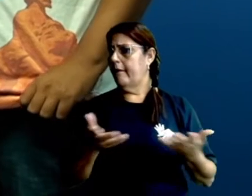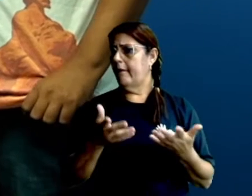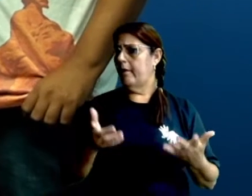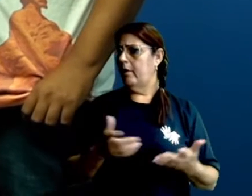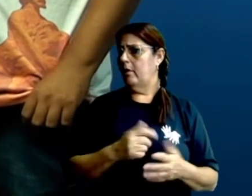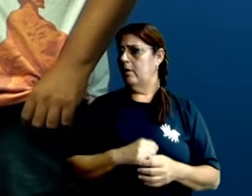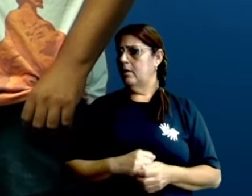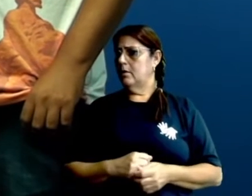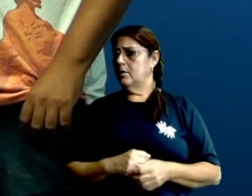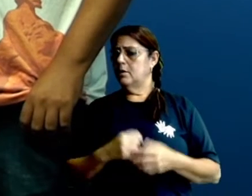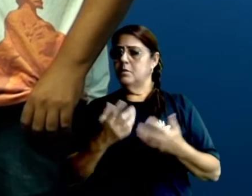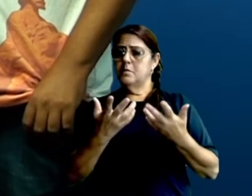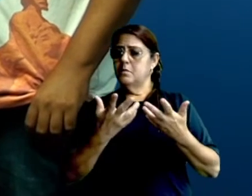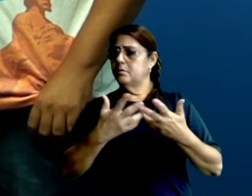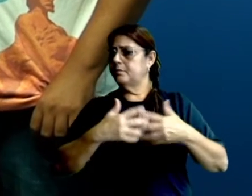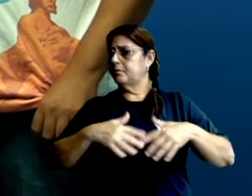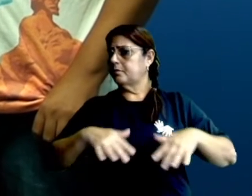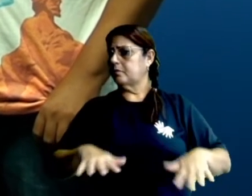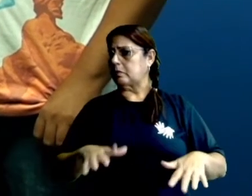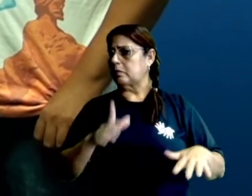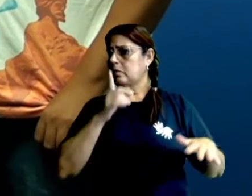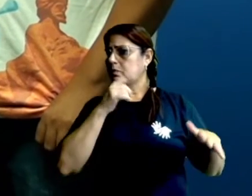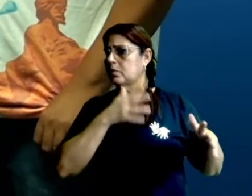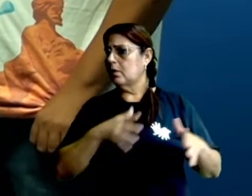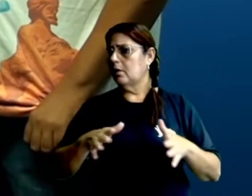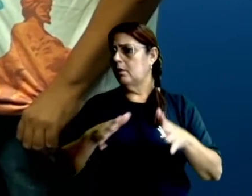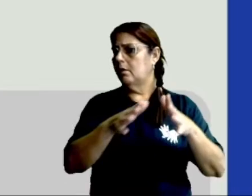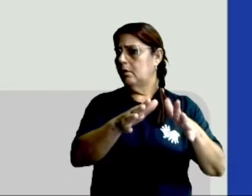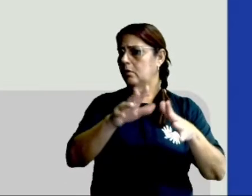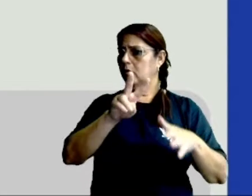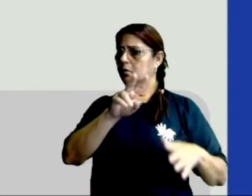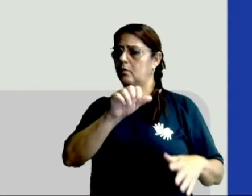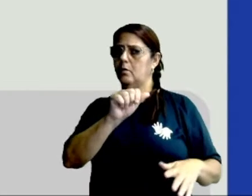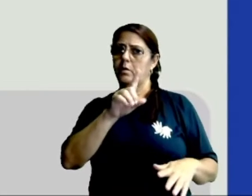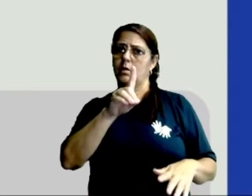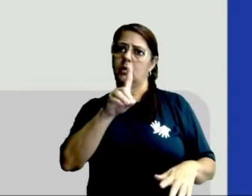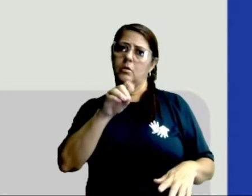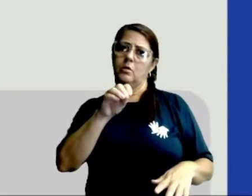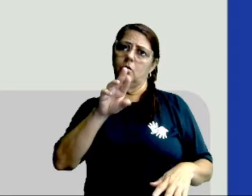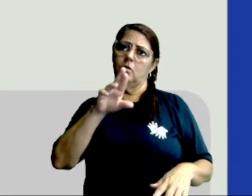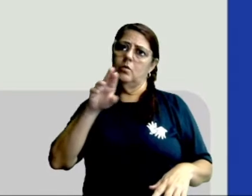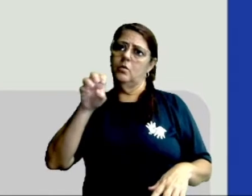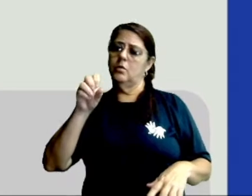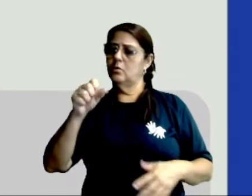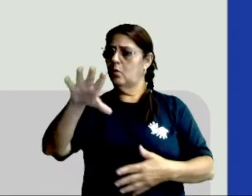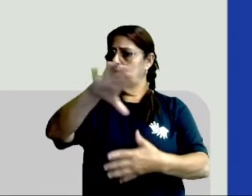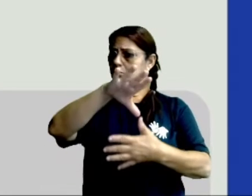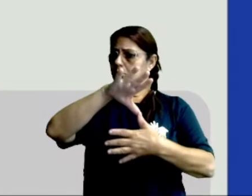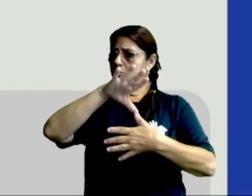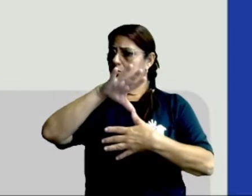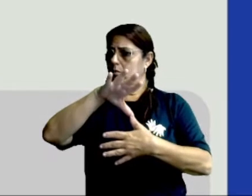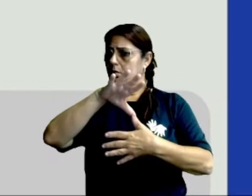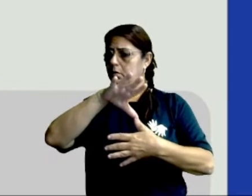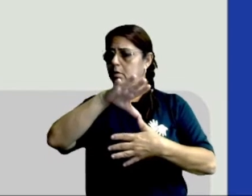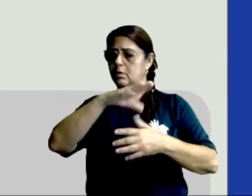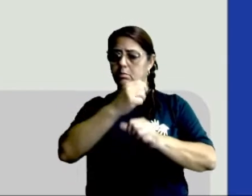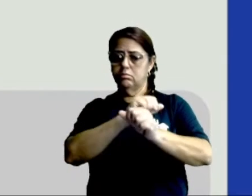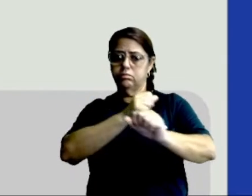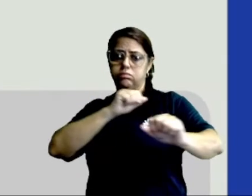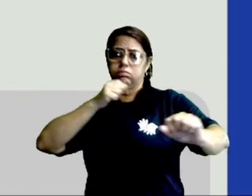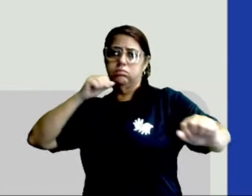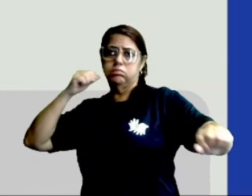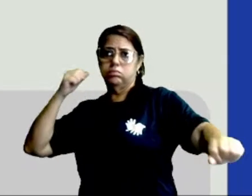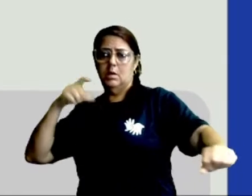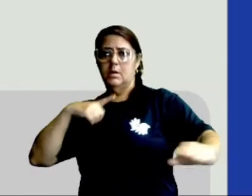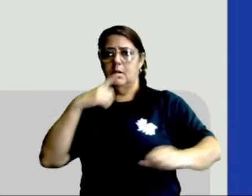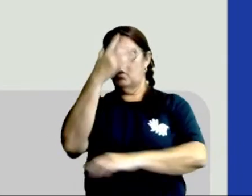agora um pouquinho dos meios naturais da América e os rios voadores. O continente americano possui grande diversidade